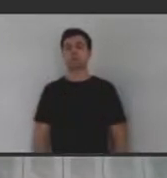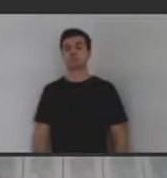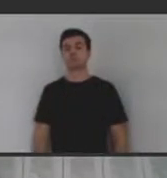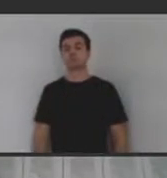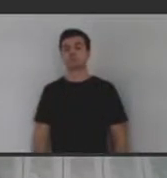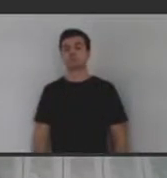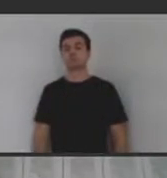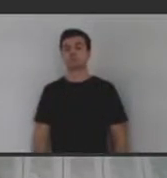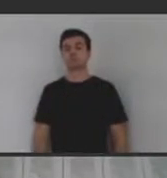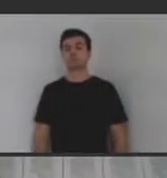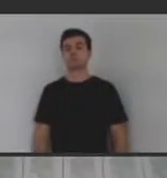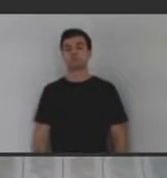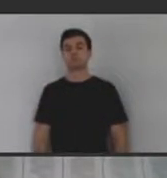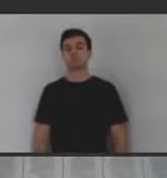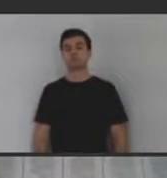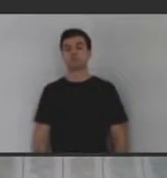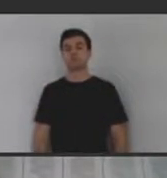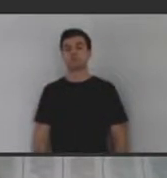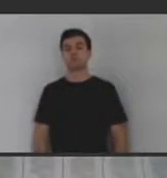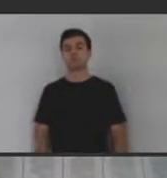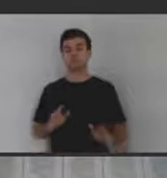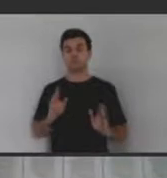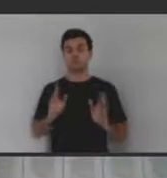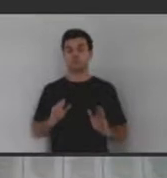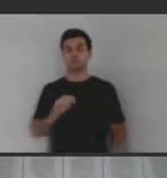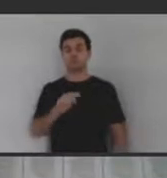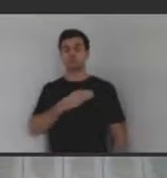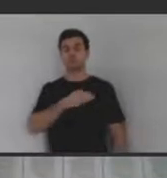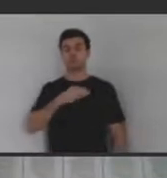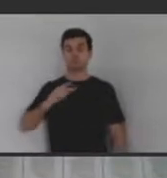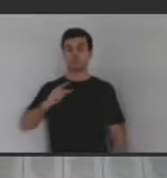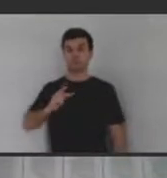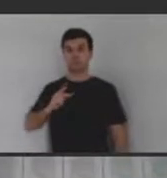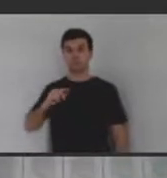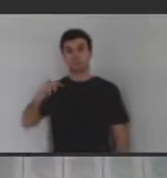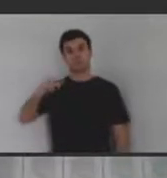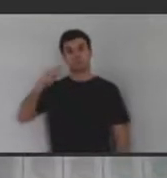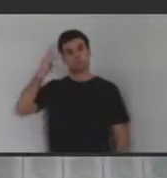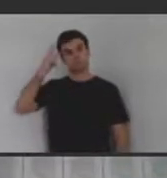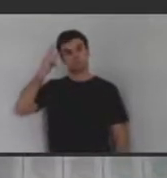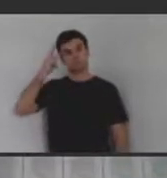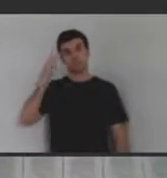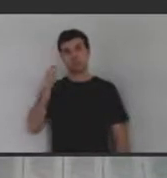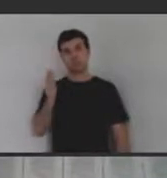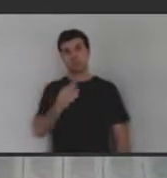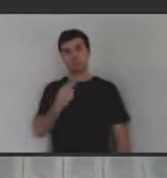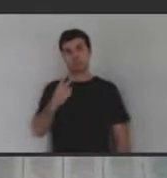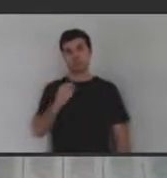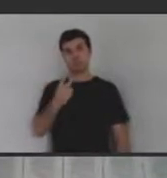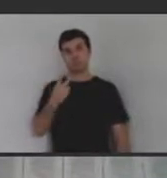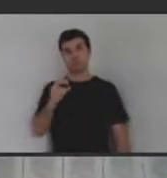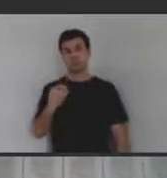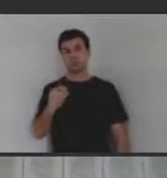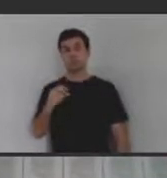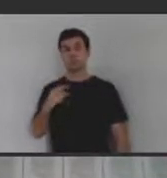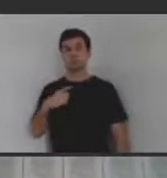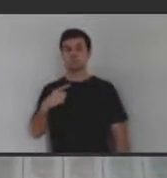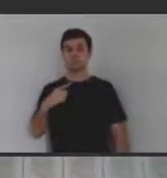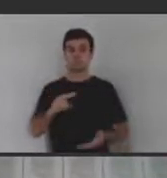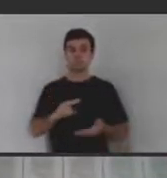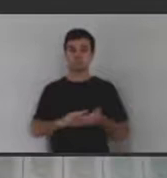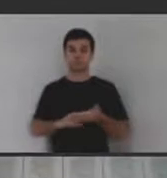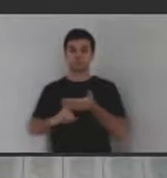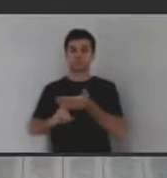Ofício, Ministério Público do Estado de São Paulo. Ofício 168/2020. Encaminha a cópia